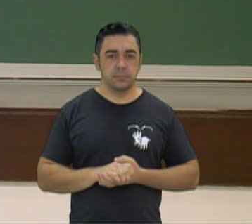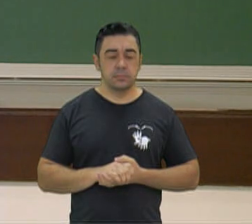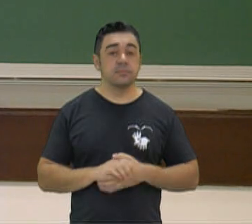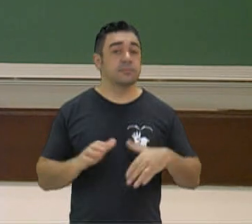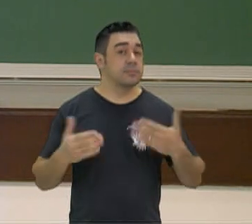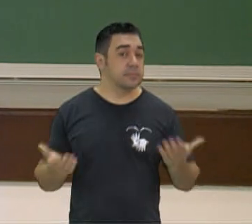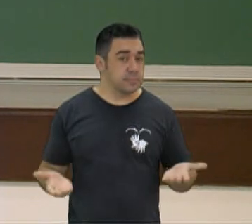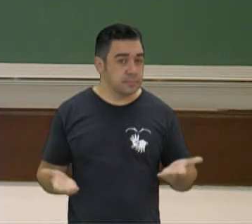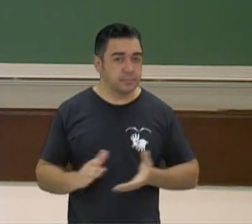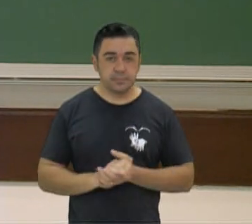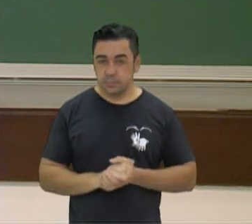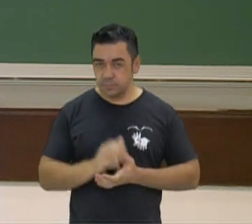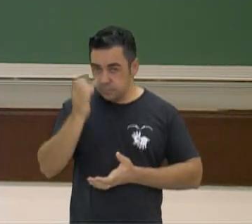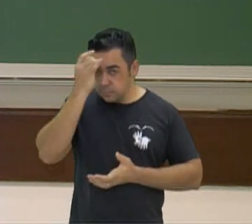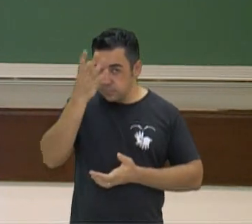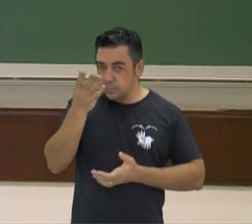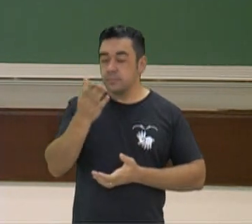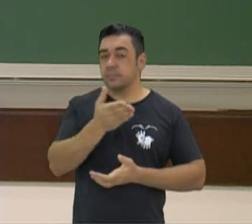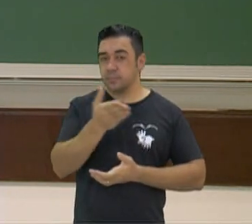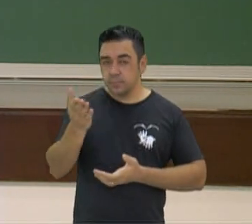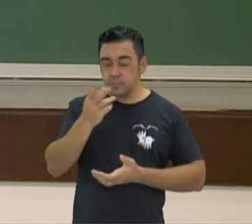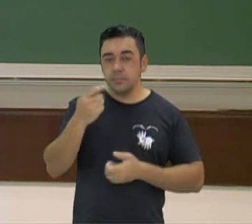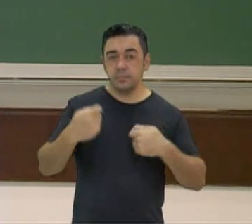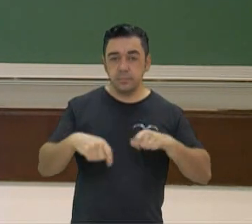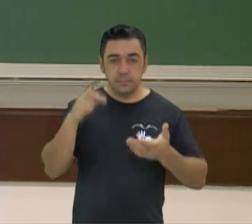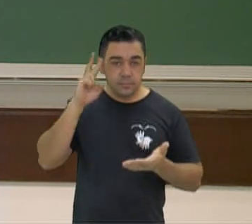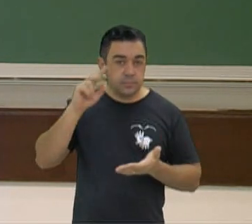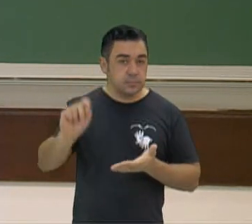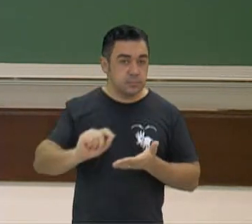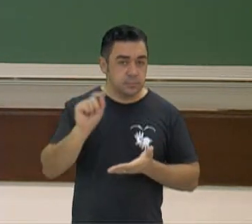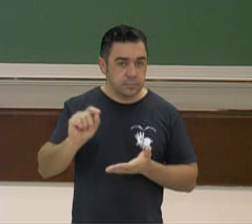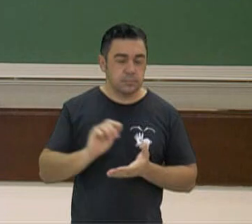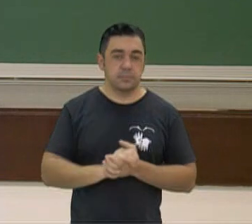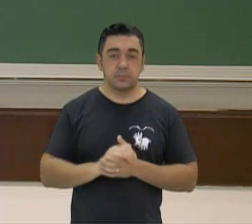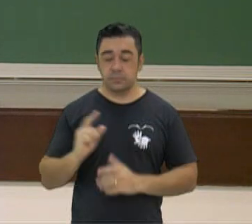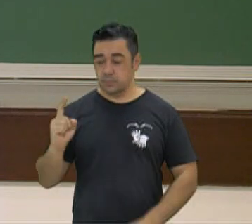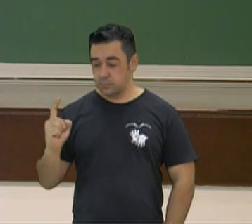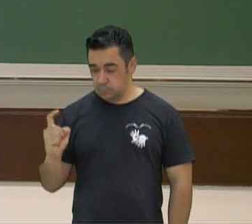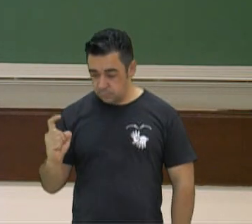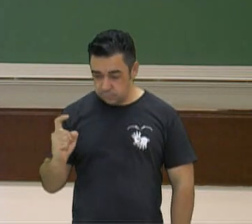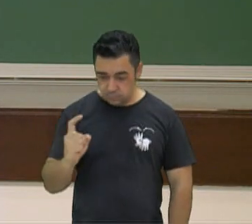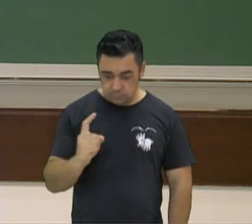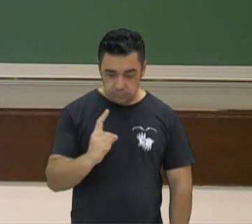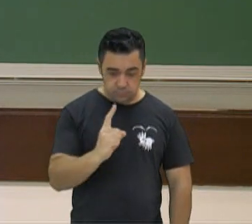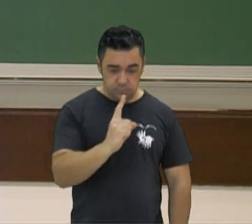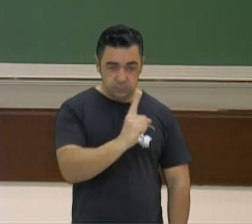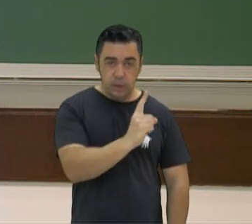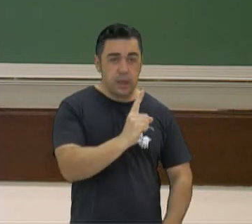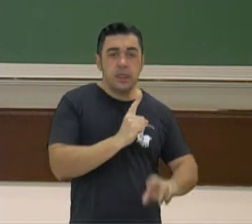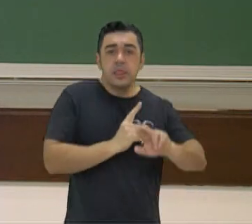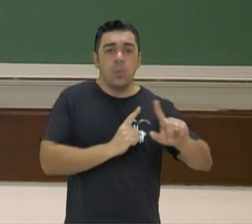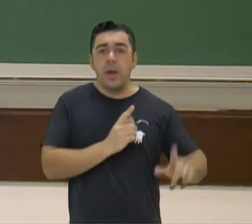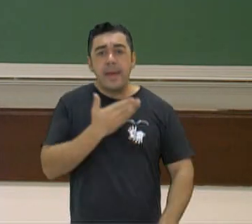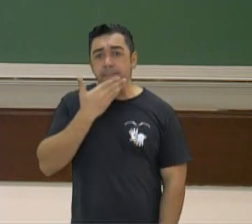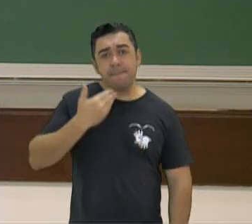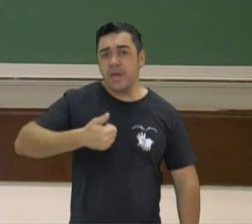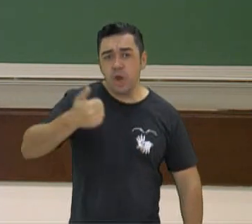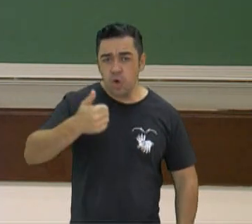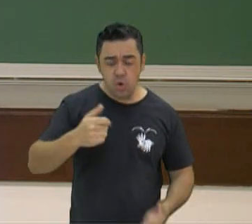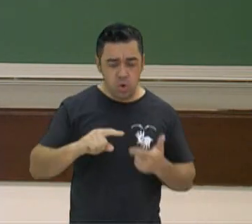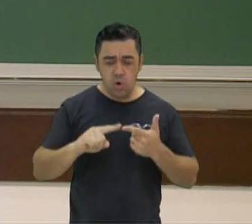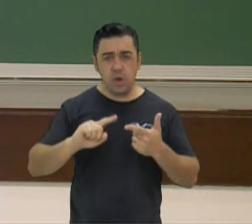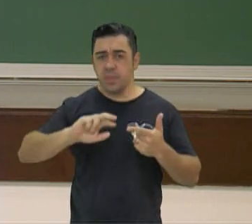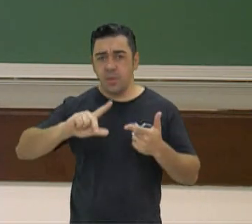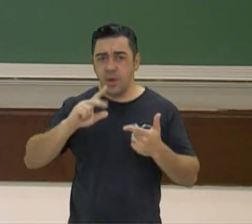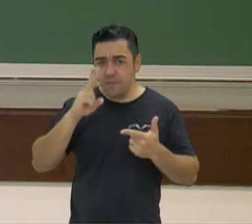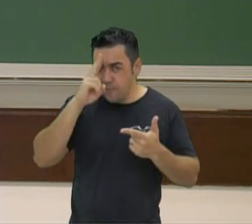E aí, gente? Fácil, né? Vocês têm que lembrar o quê? Que evolução não é o melhoramento do indivíduo, ele não fica mais forte, não fica mais inteligente, ele